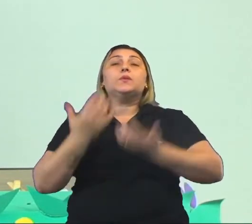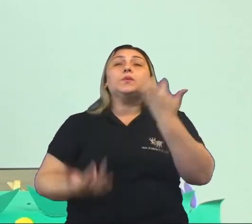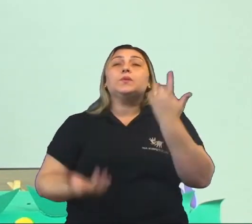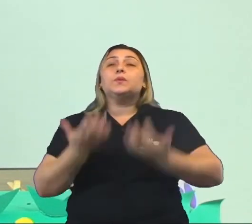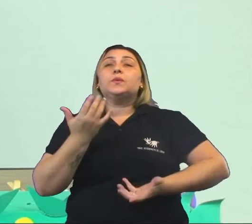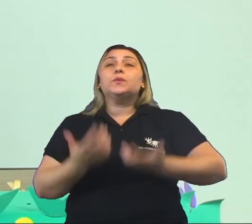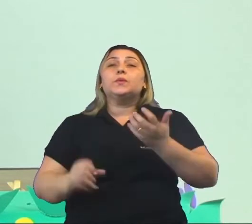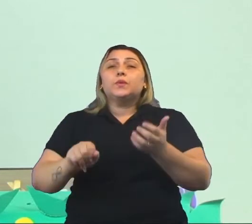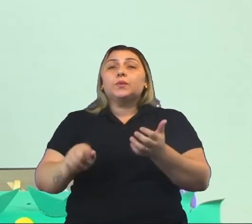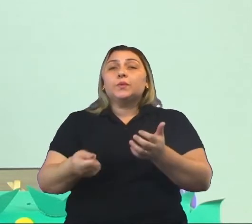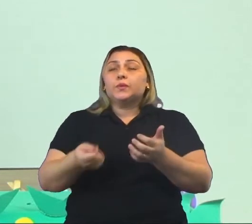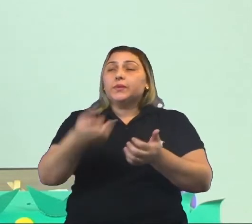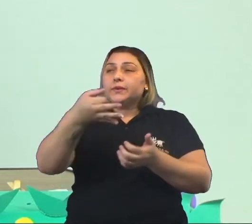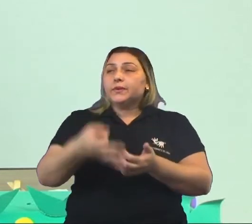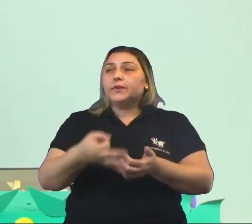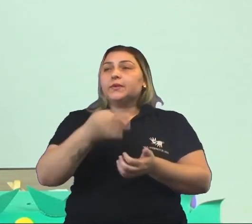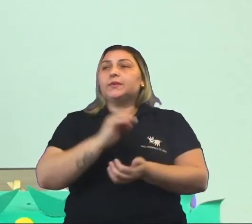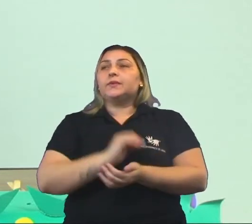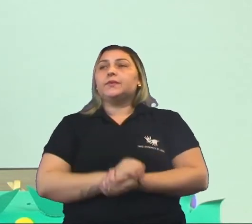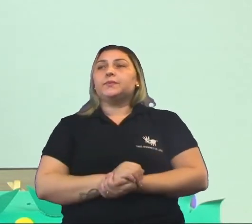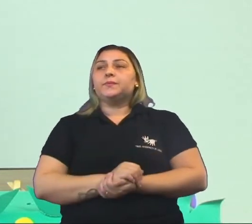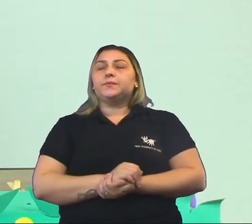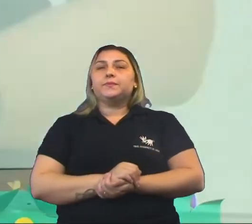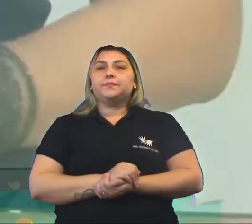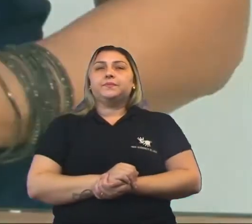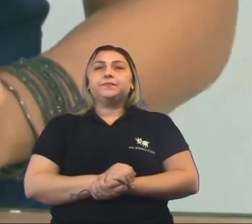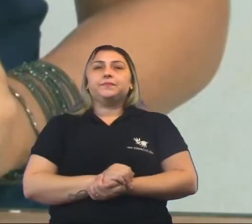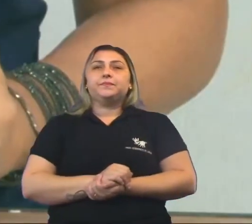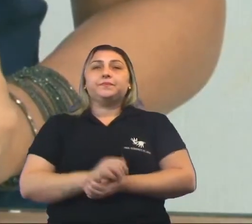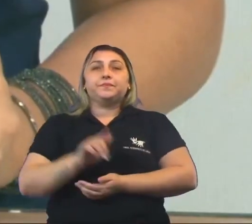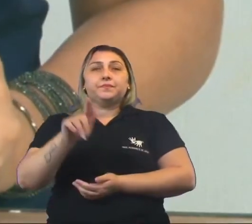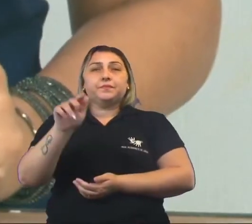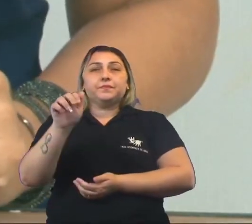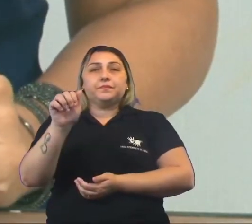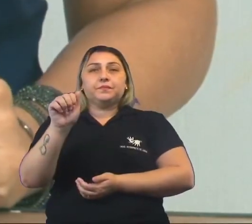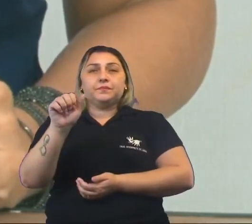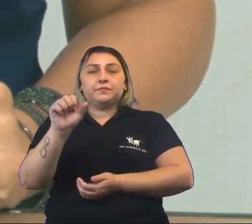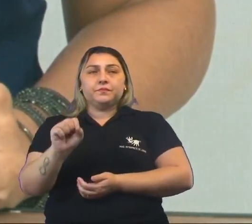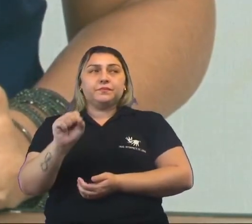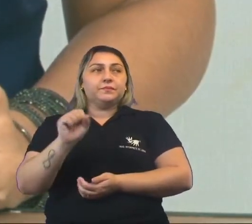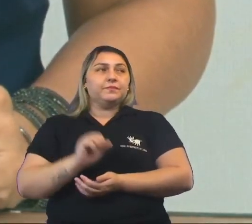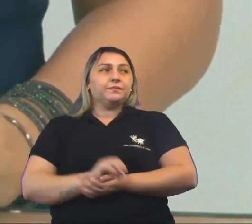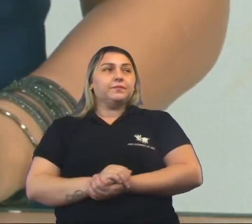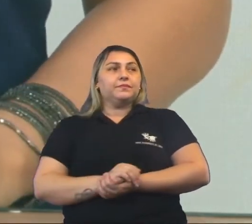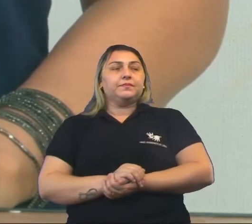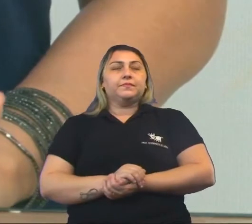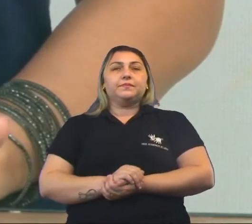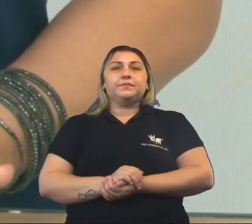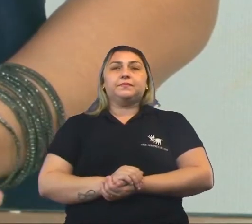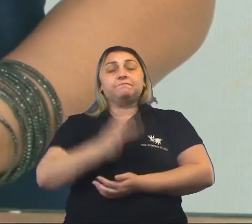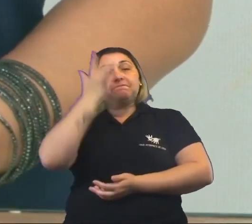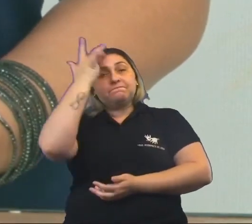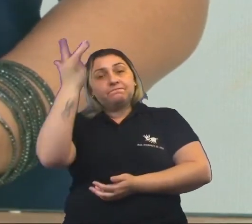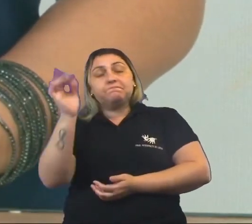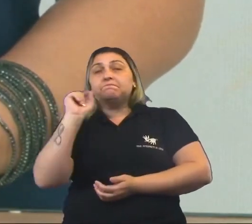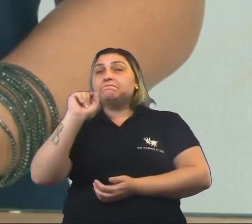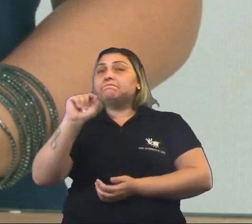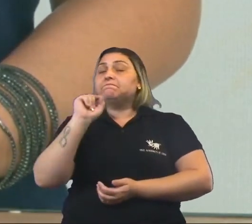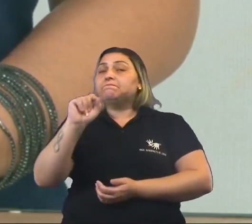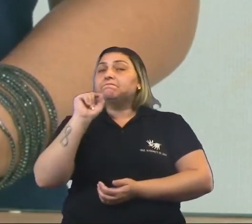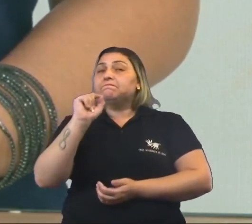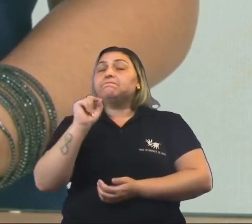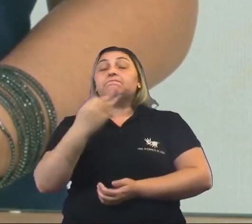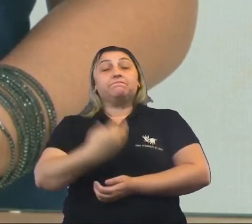fogões, certo? O fogão a gás. E então facilitou o quê?